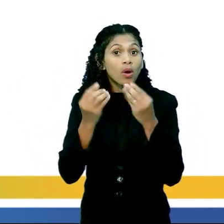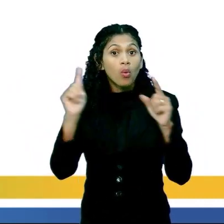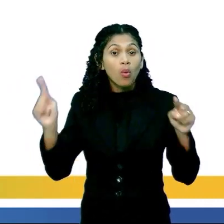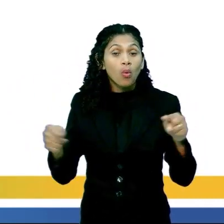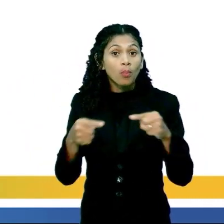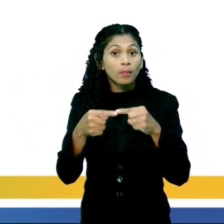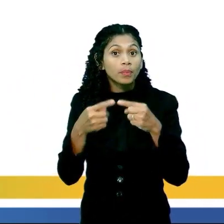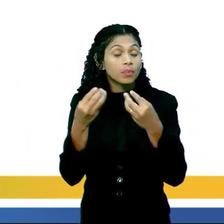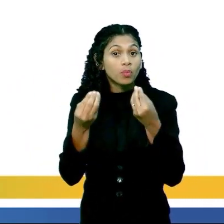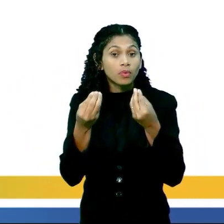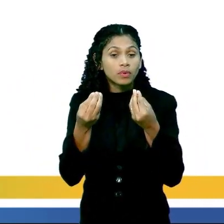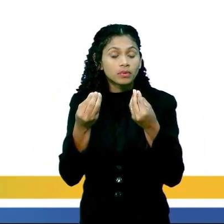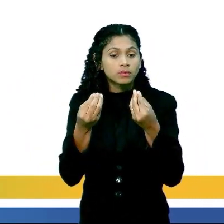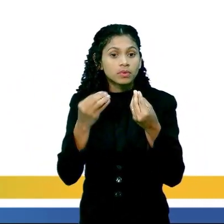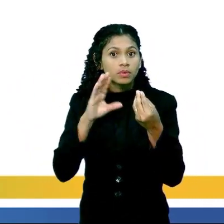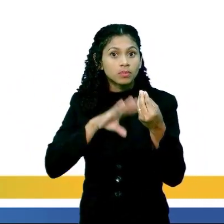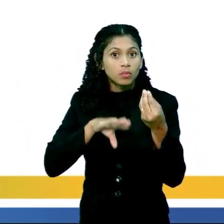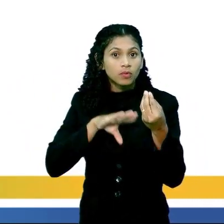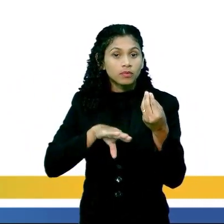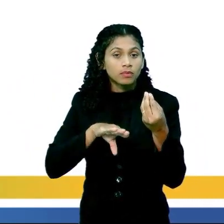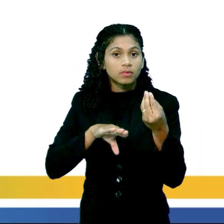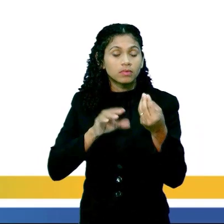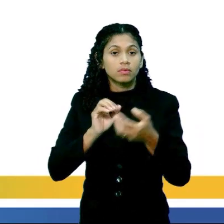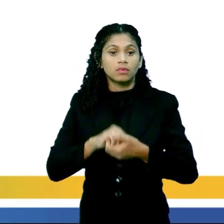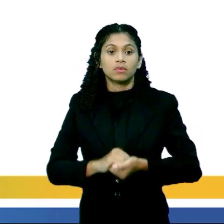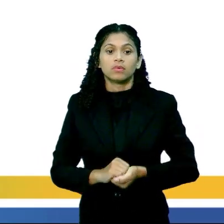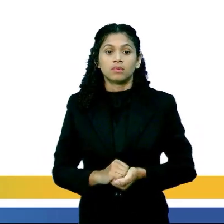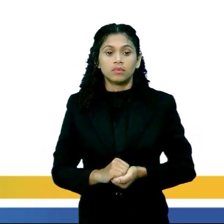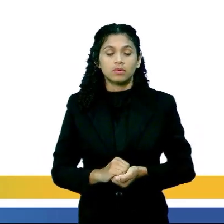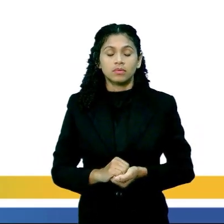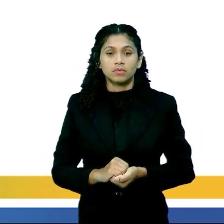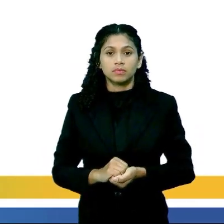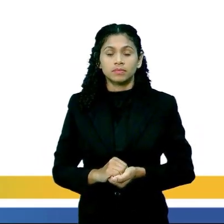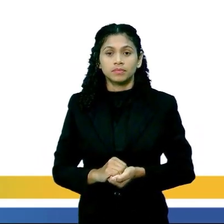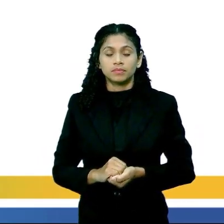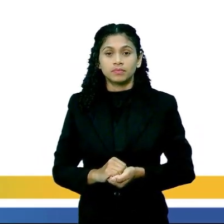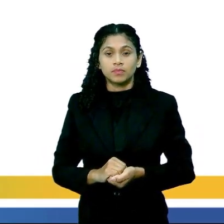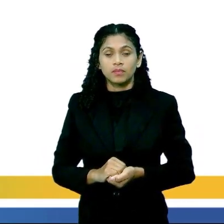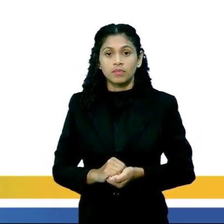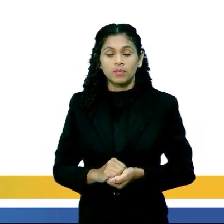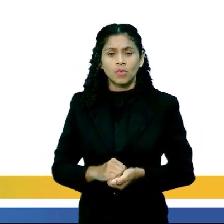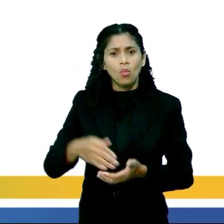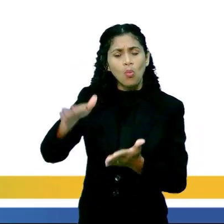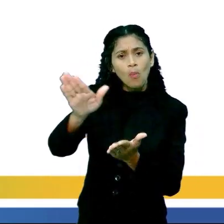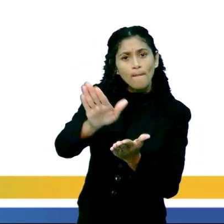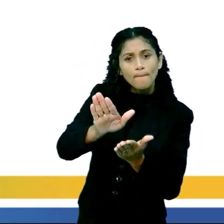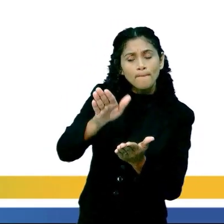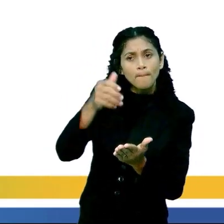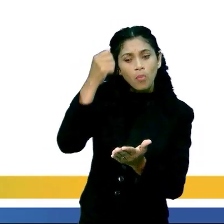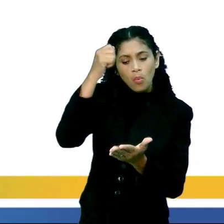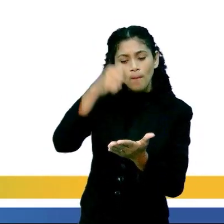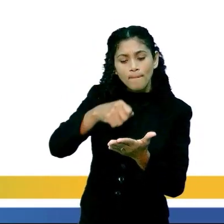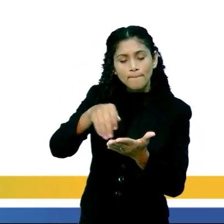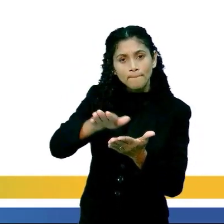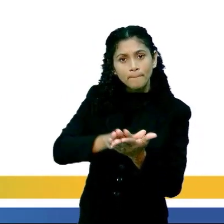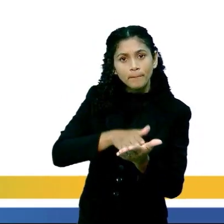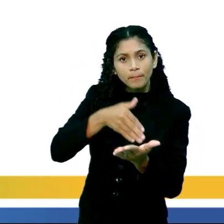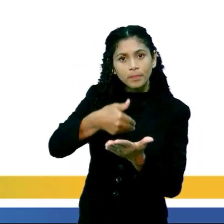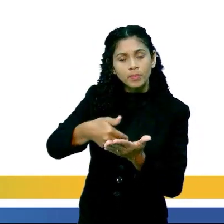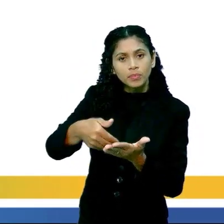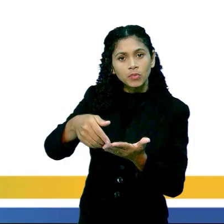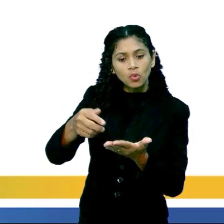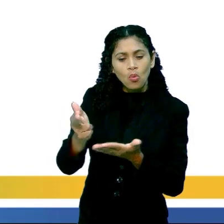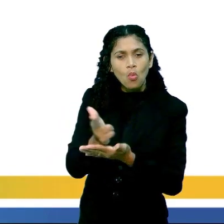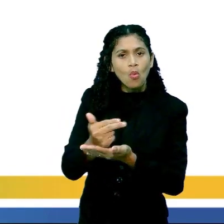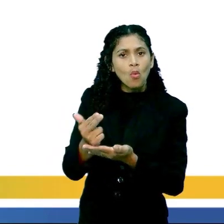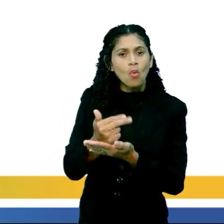livro. Agora vamos lá, galera. Um pintor, ele usa o quê para pintar? Lenço? Não, né? Eu nunca vi ninguém pintando com